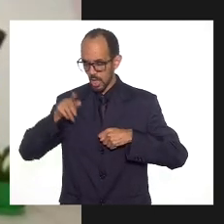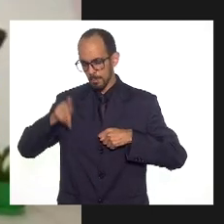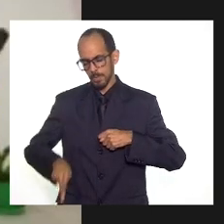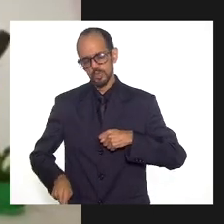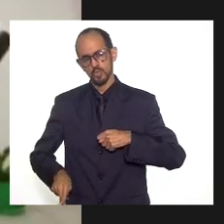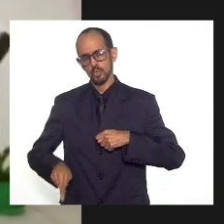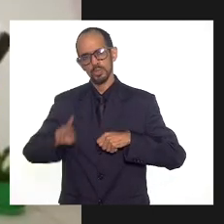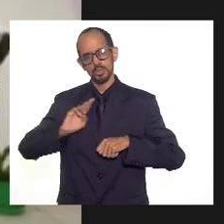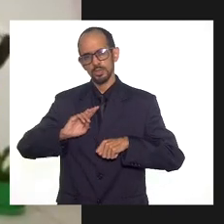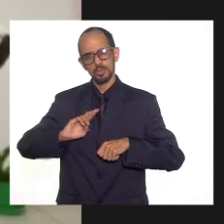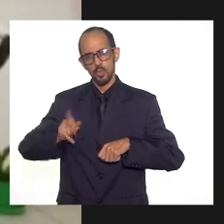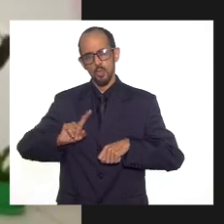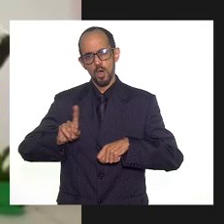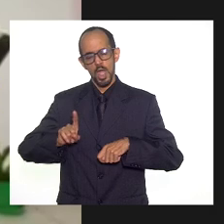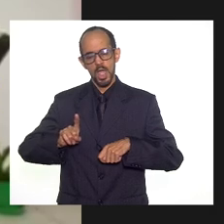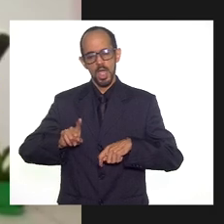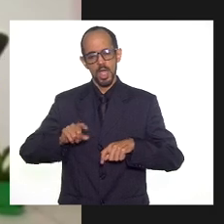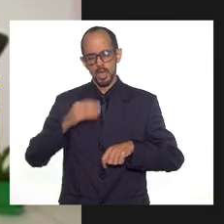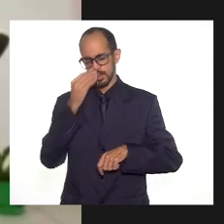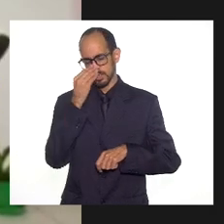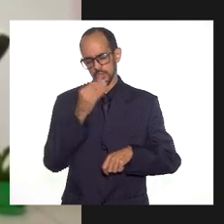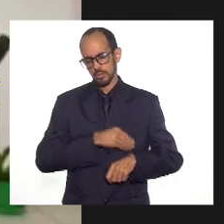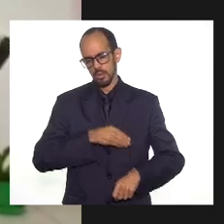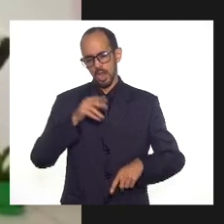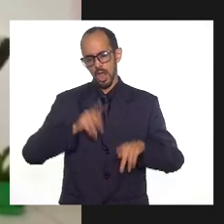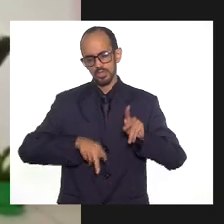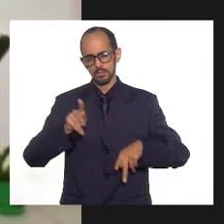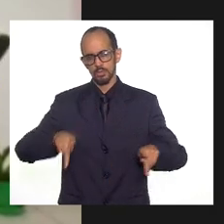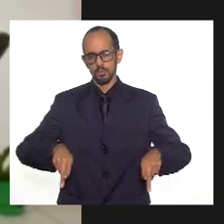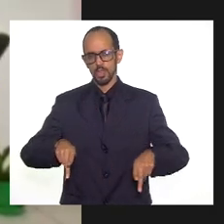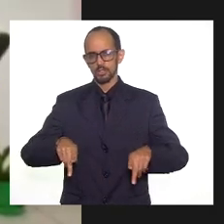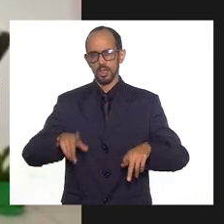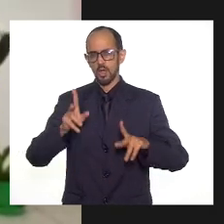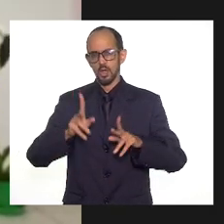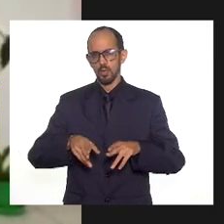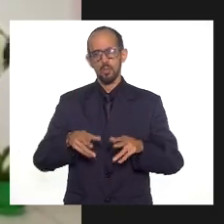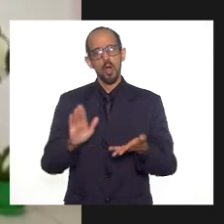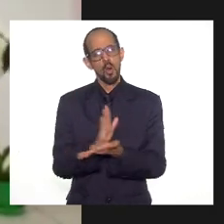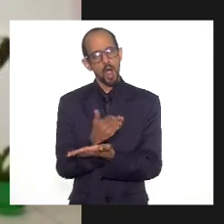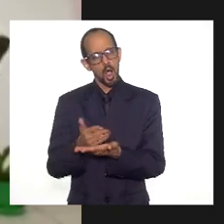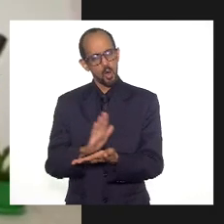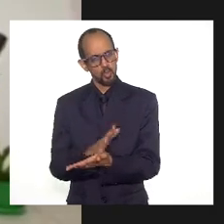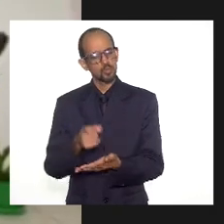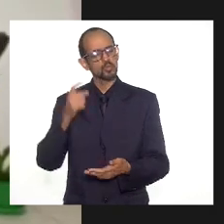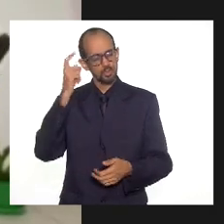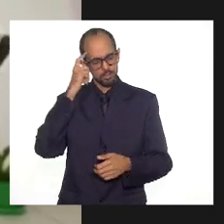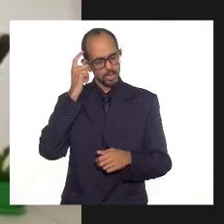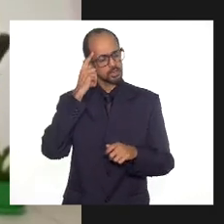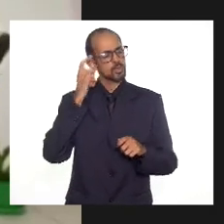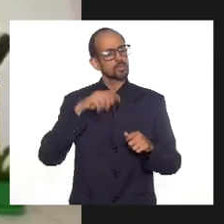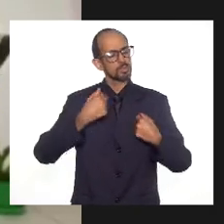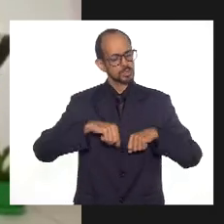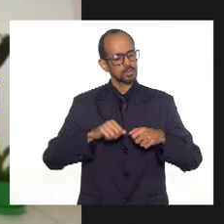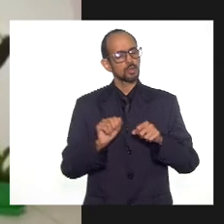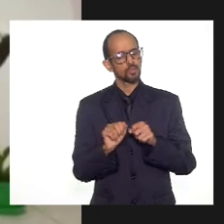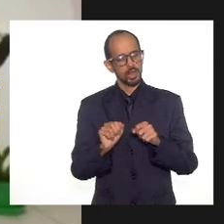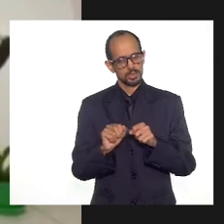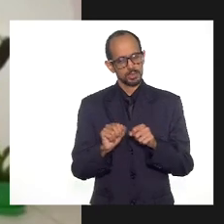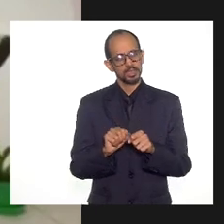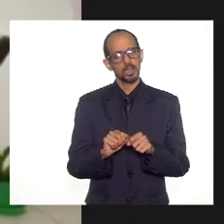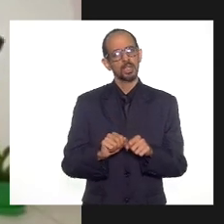não dizendo e descartando as pessoas como muitos acham que deve fazer e falar